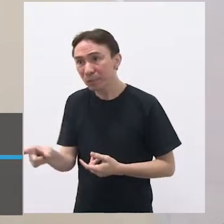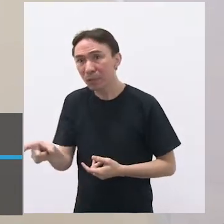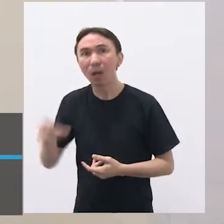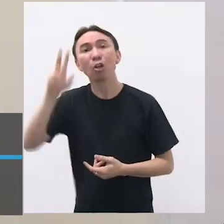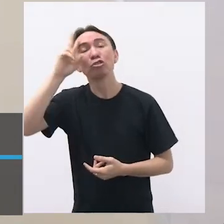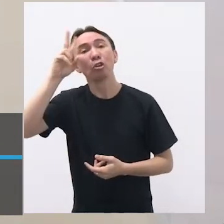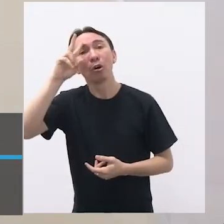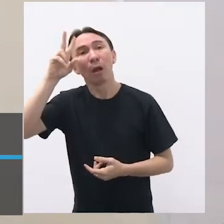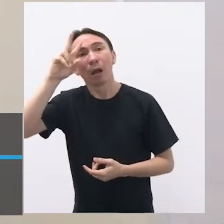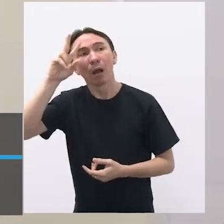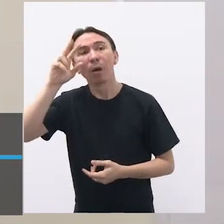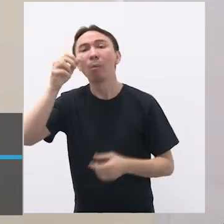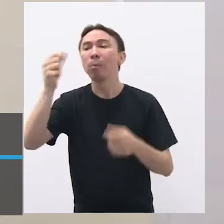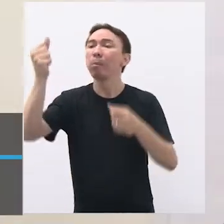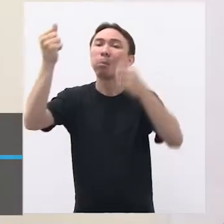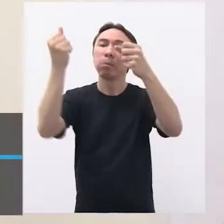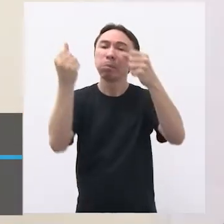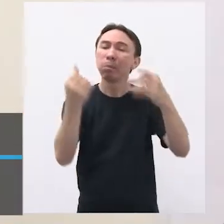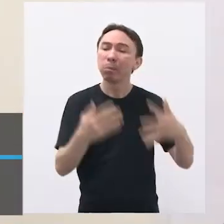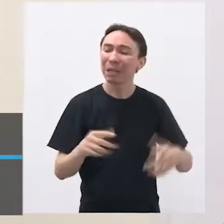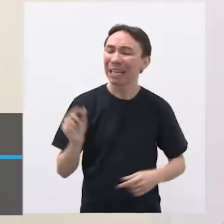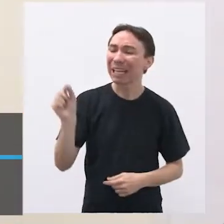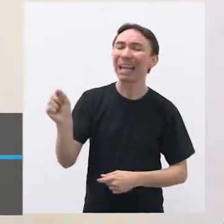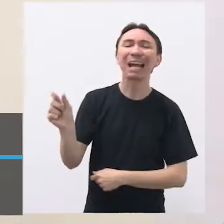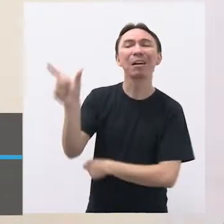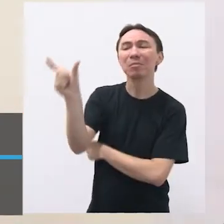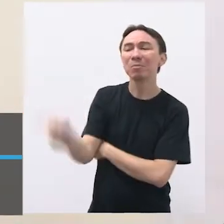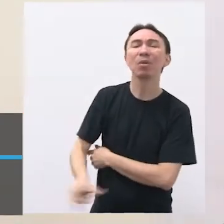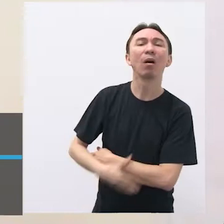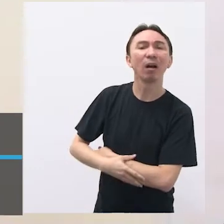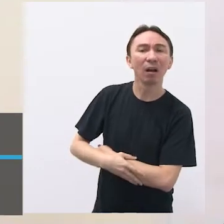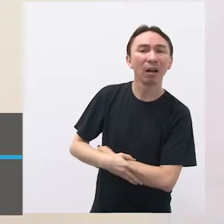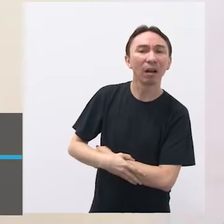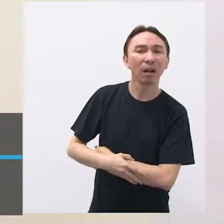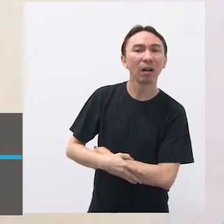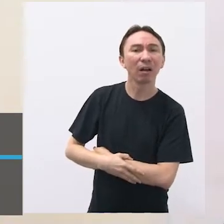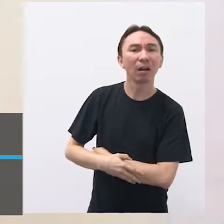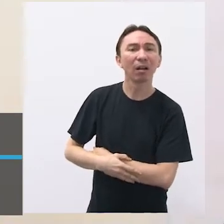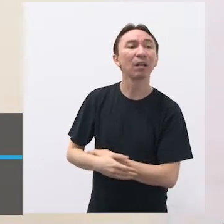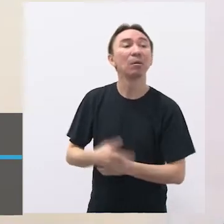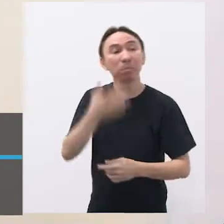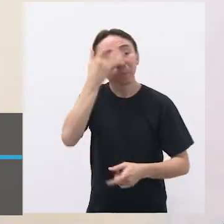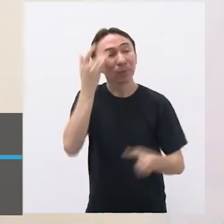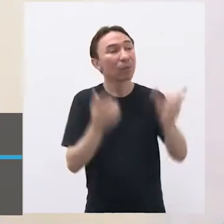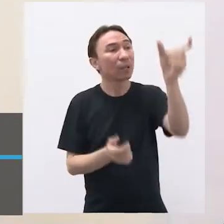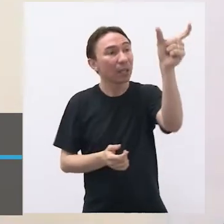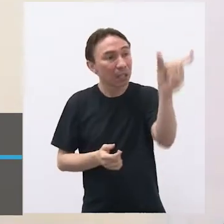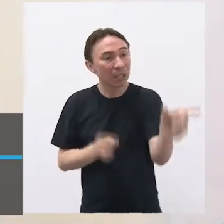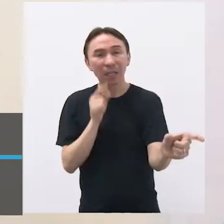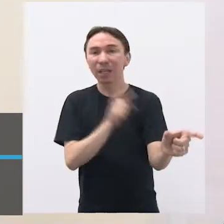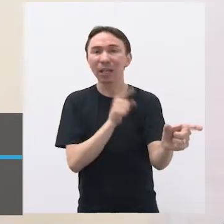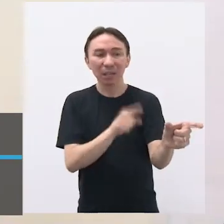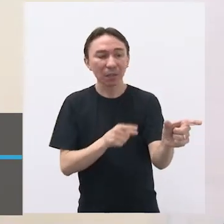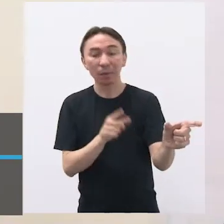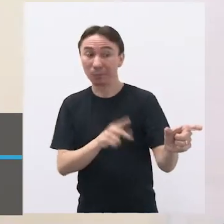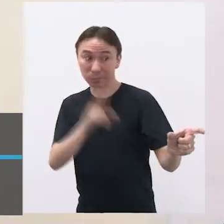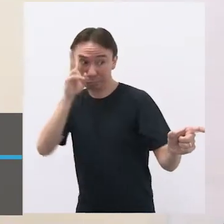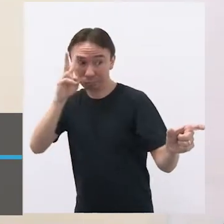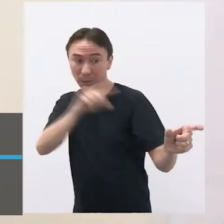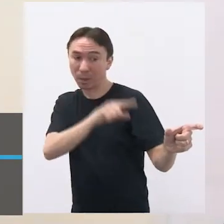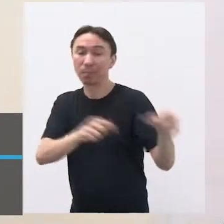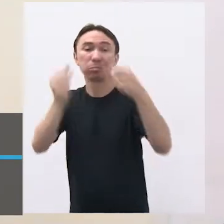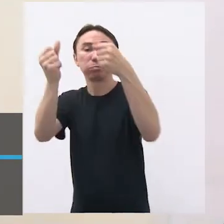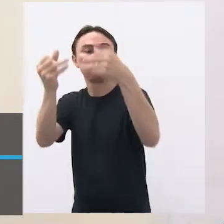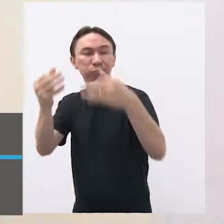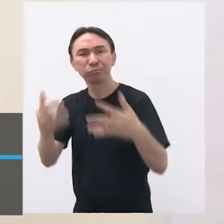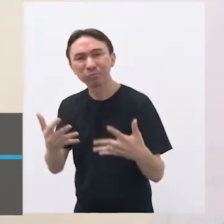né? Quem está sendo retratado, né? E como está sendo retratado. É importante